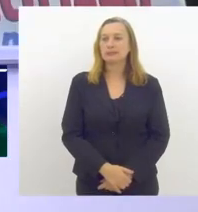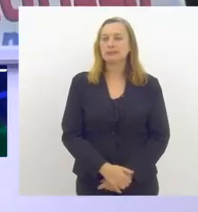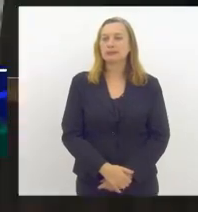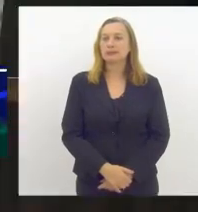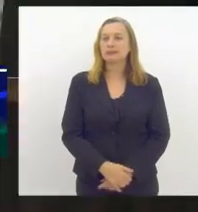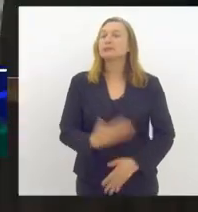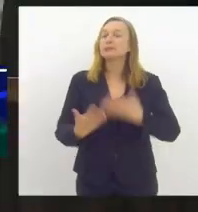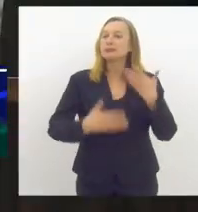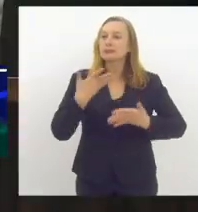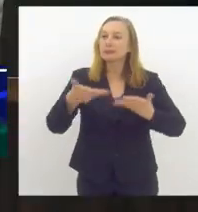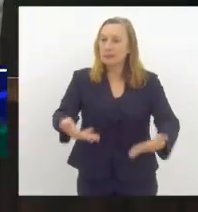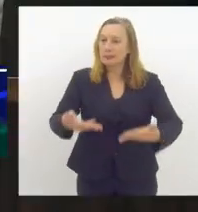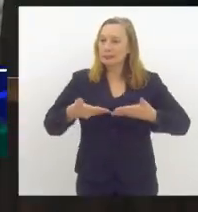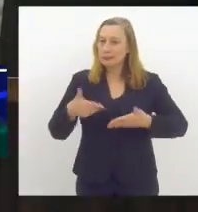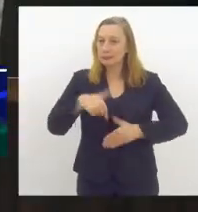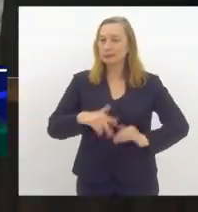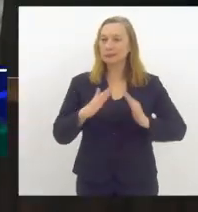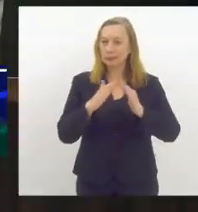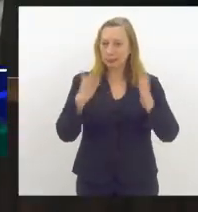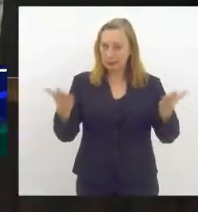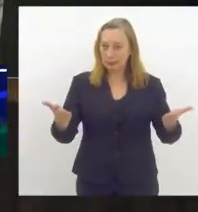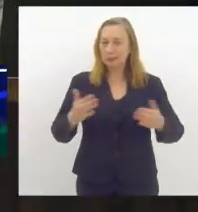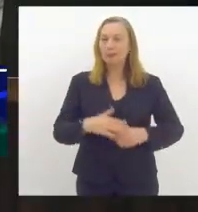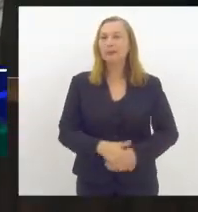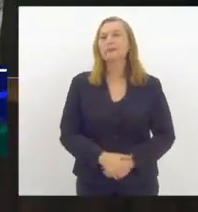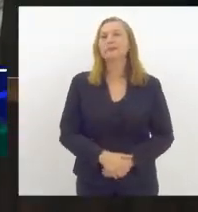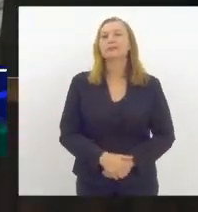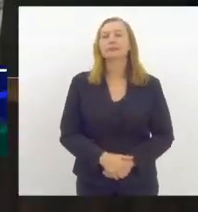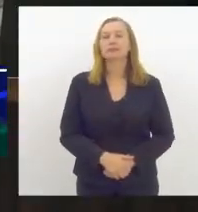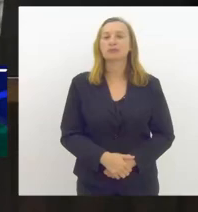Olá é um prazer tê-los aqui na nossa casa